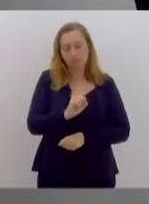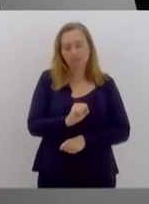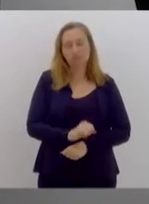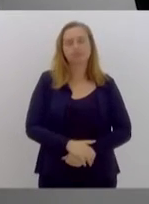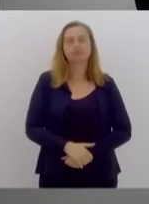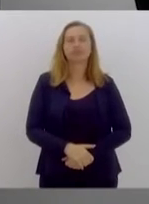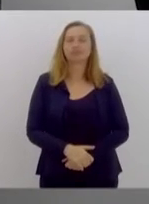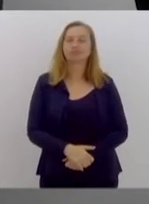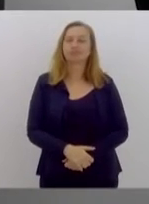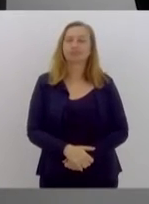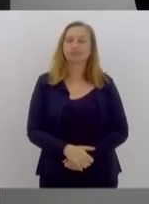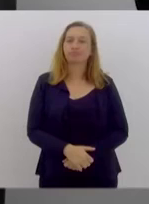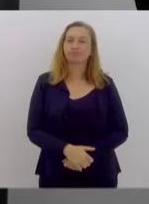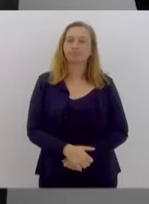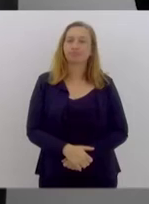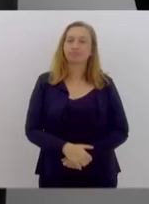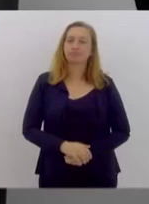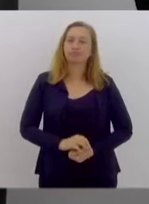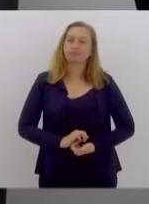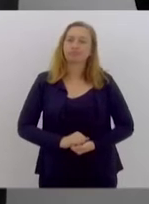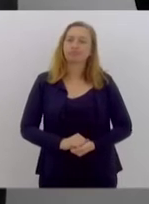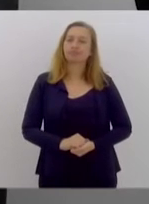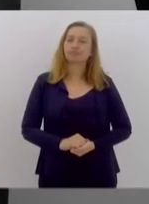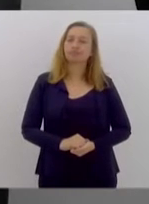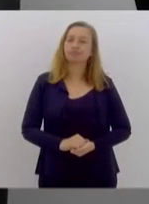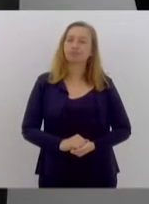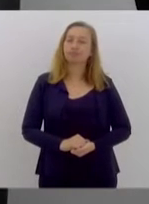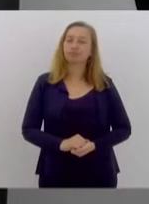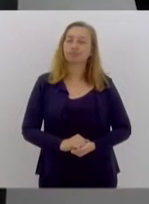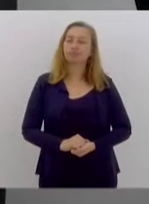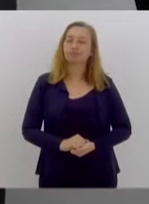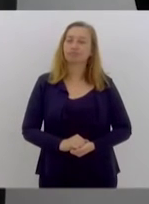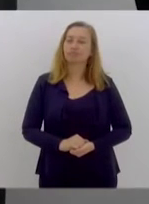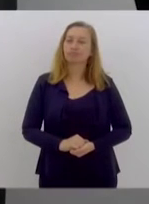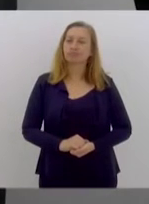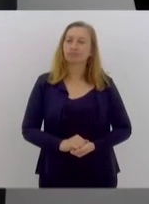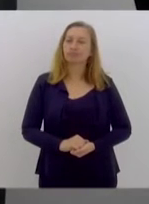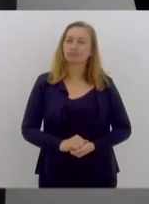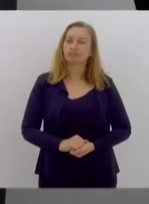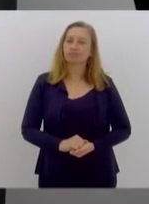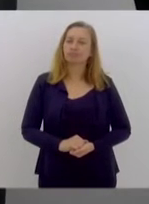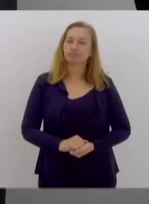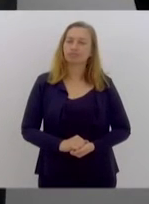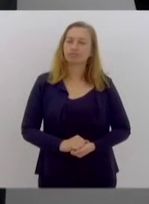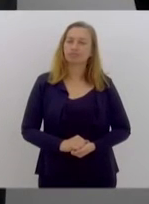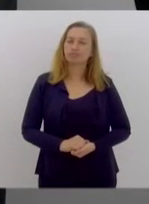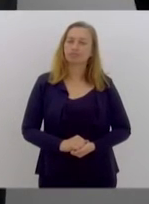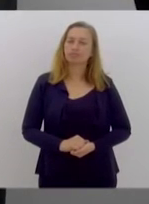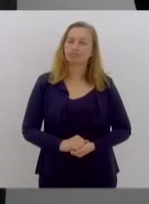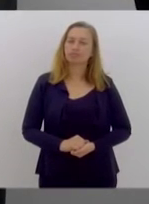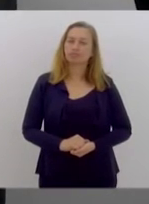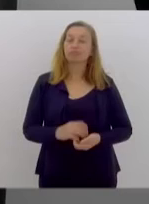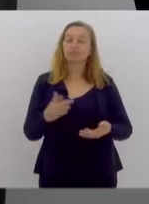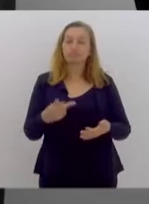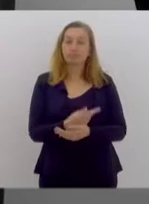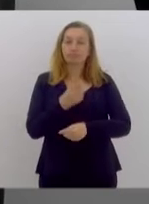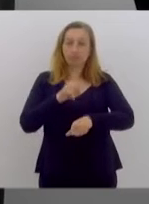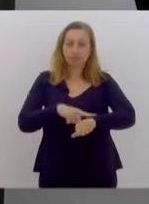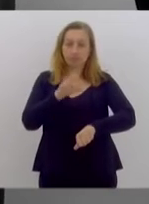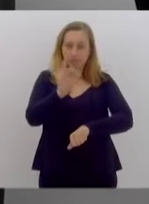a ocorrer e quando ocorreu veio e muito boa hora